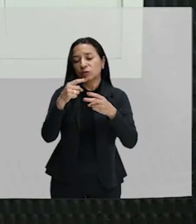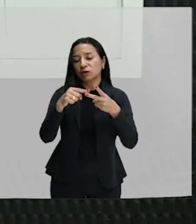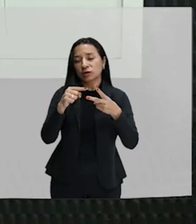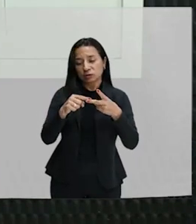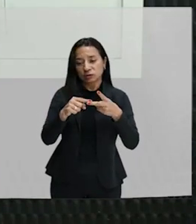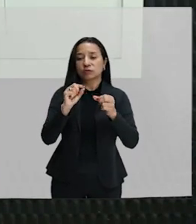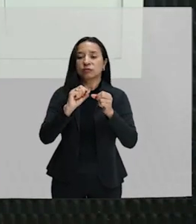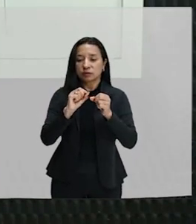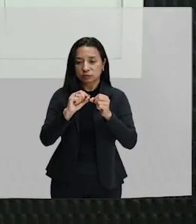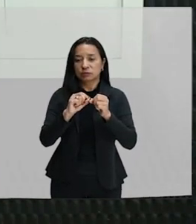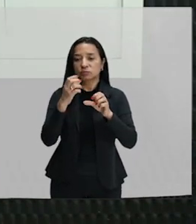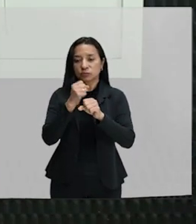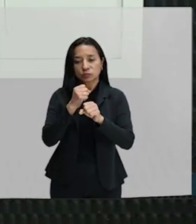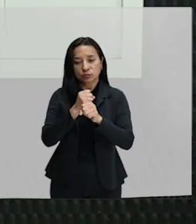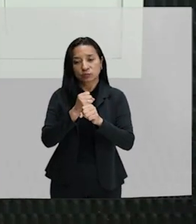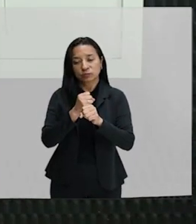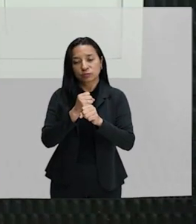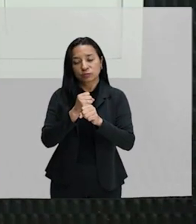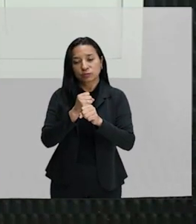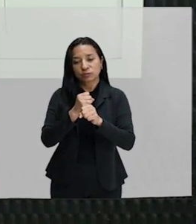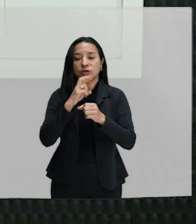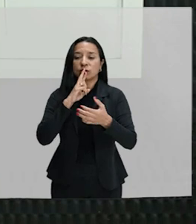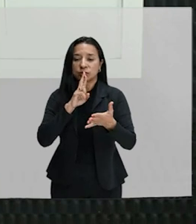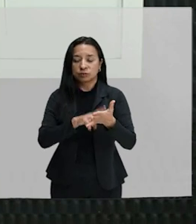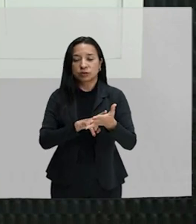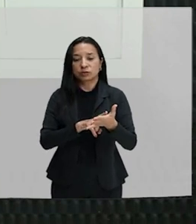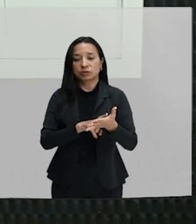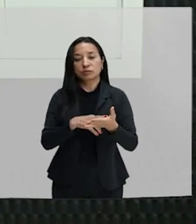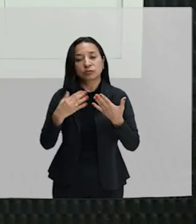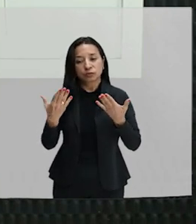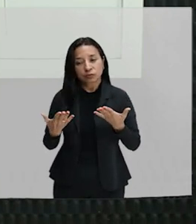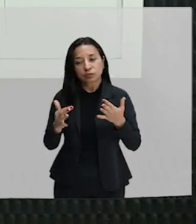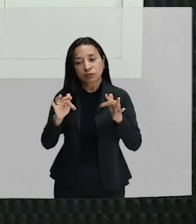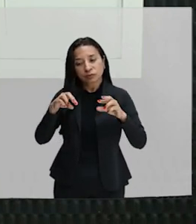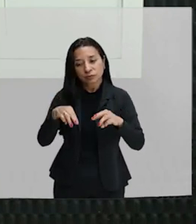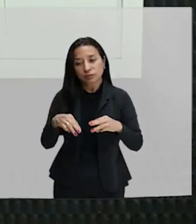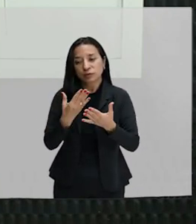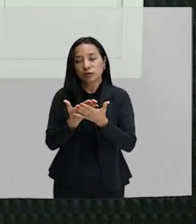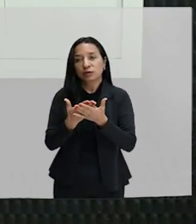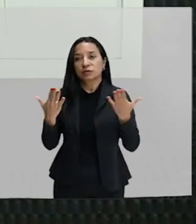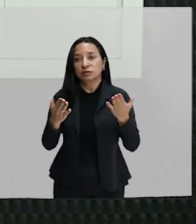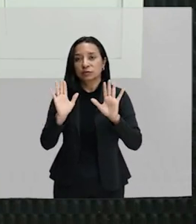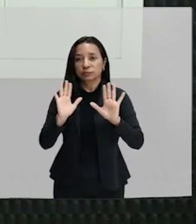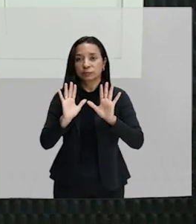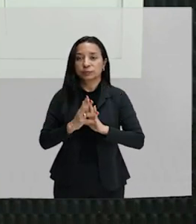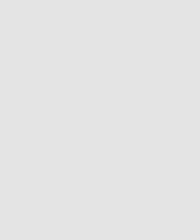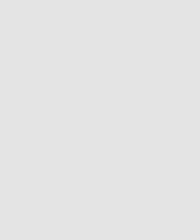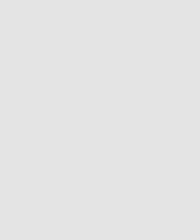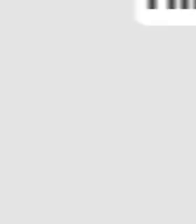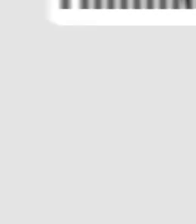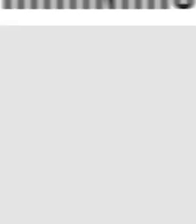fazendo as contas e chegando na resposta ok com isso nós finalizamos a aula de hoje e até a